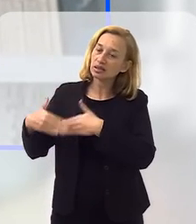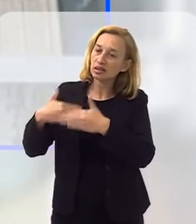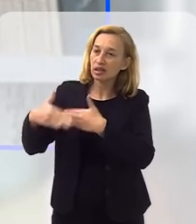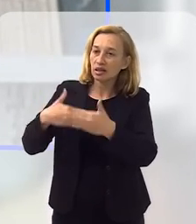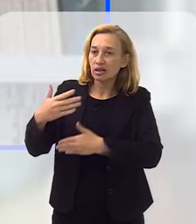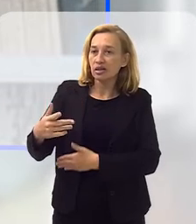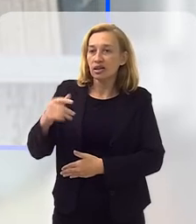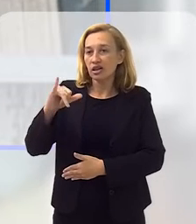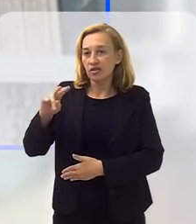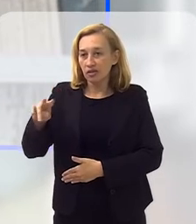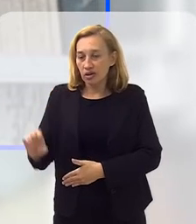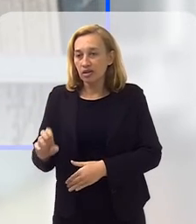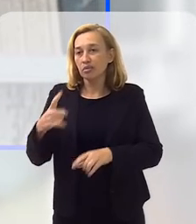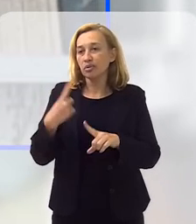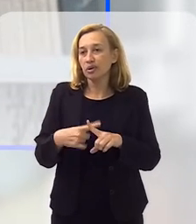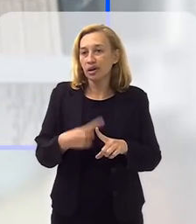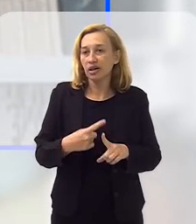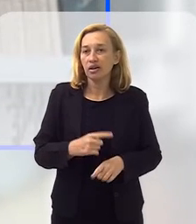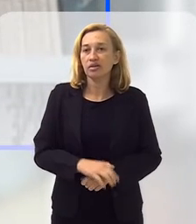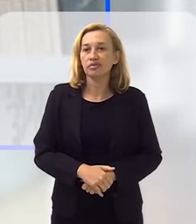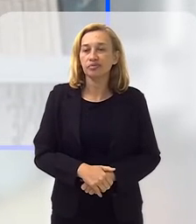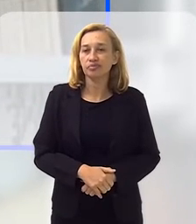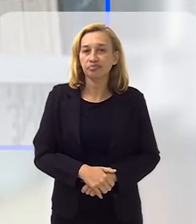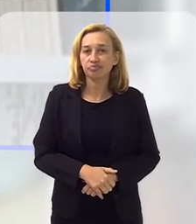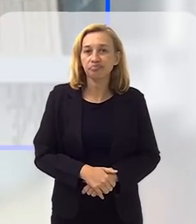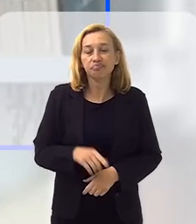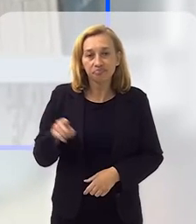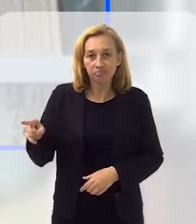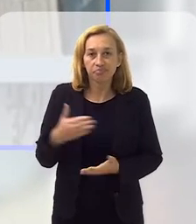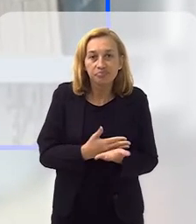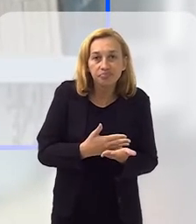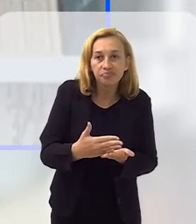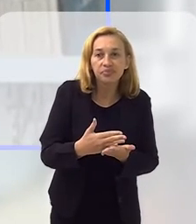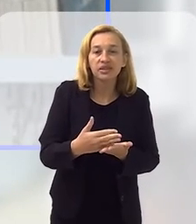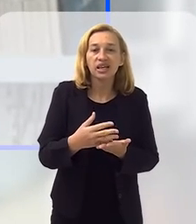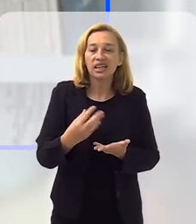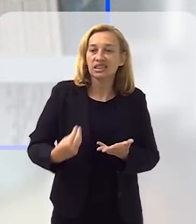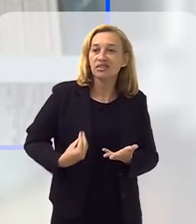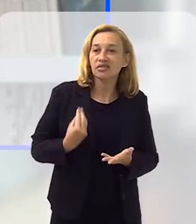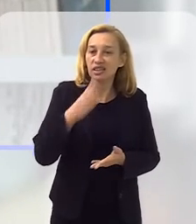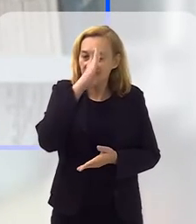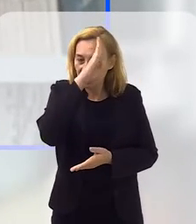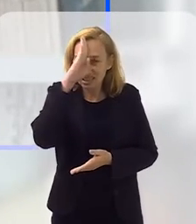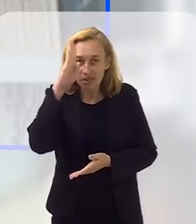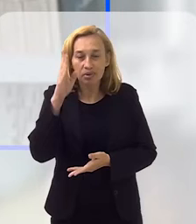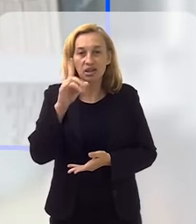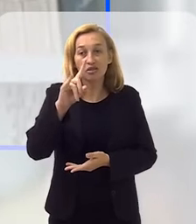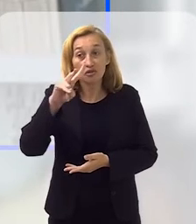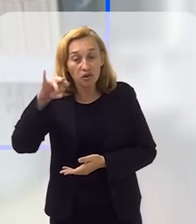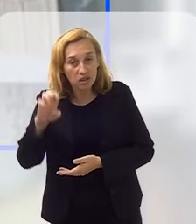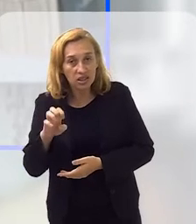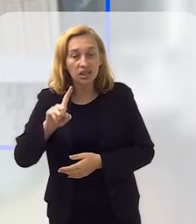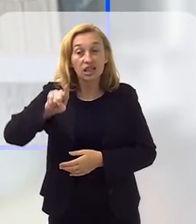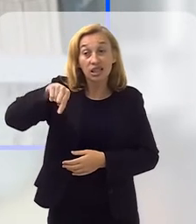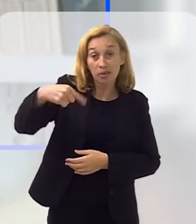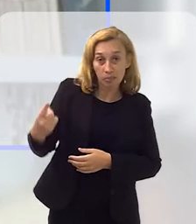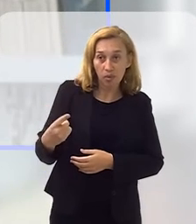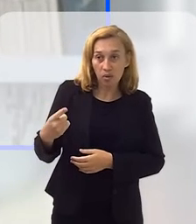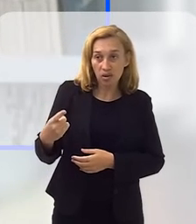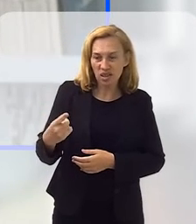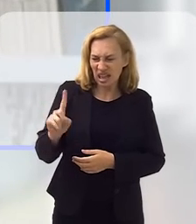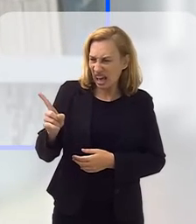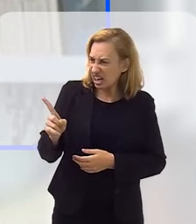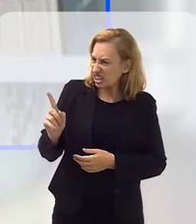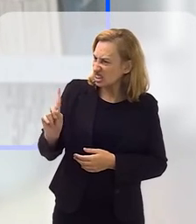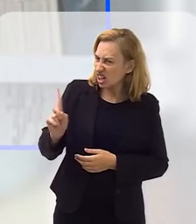trajetória da Dona Ivone, porque ali iniciou-se a vida acadêmica de Dona Ivone. Né? Depois,